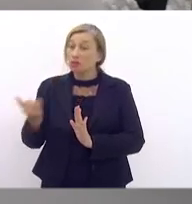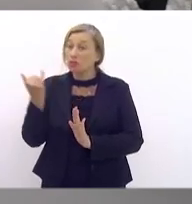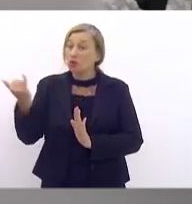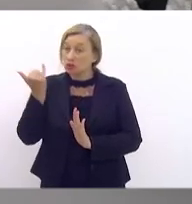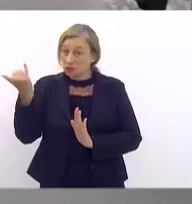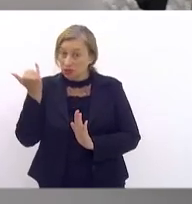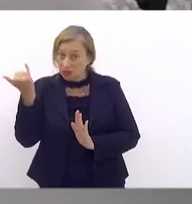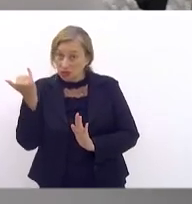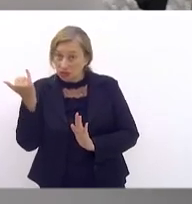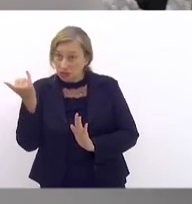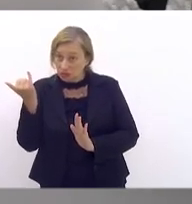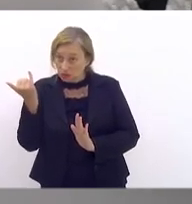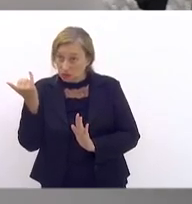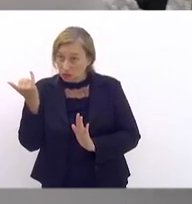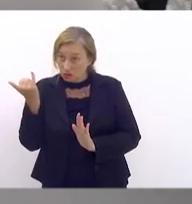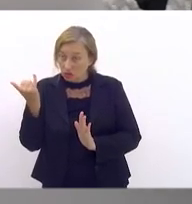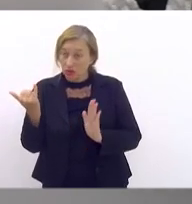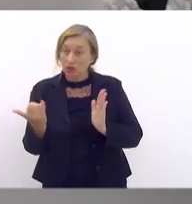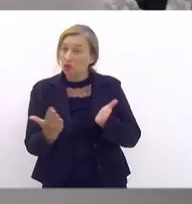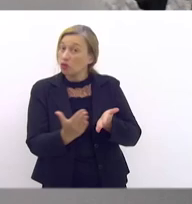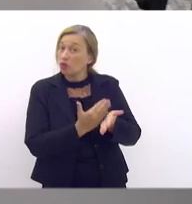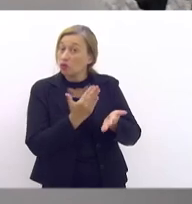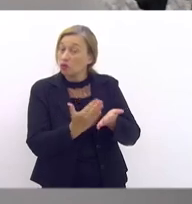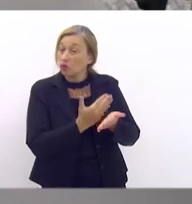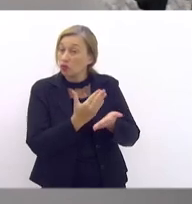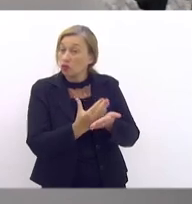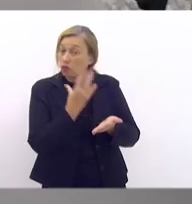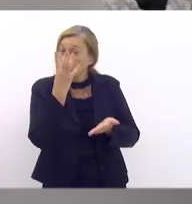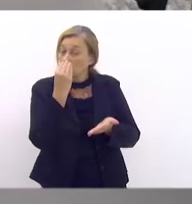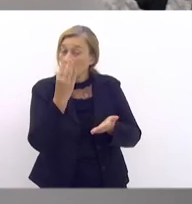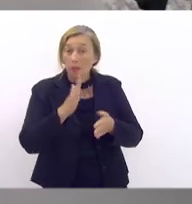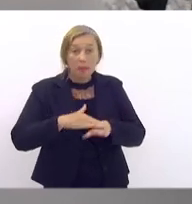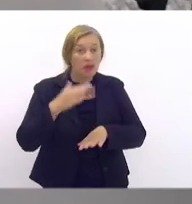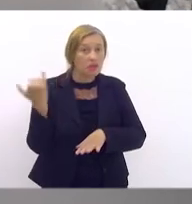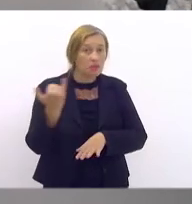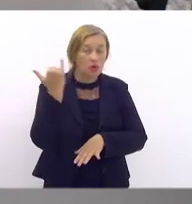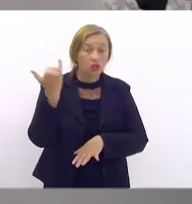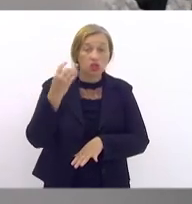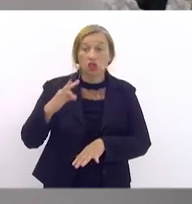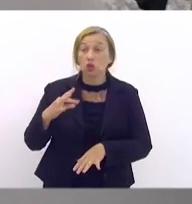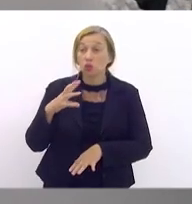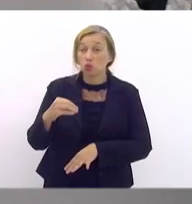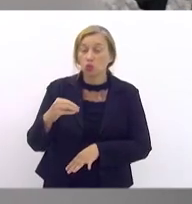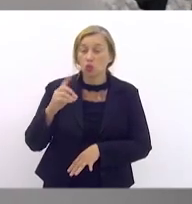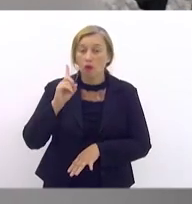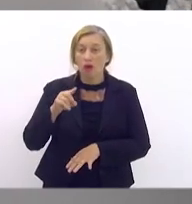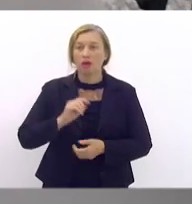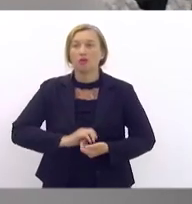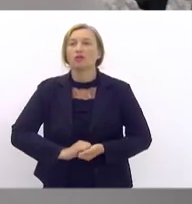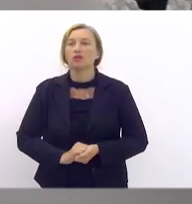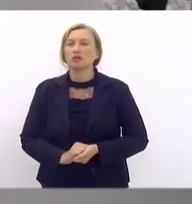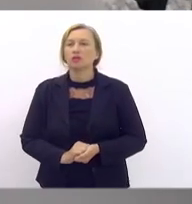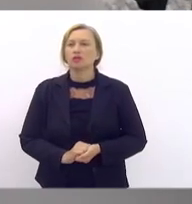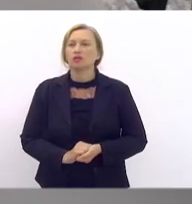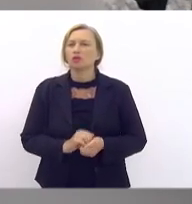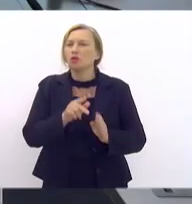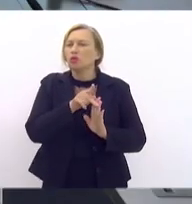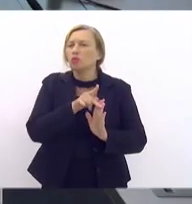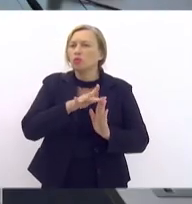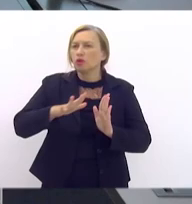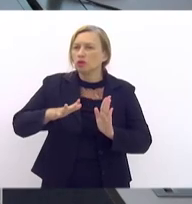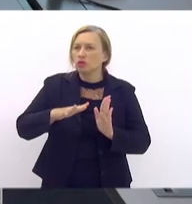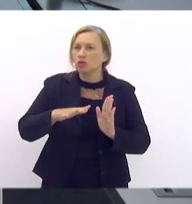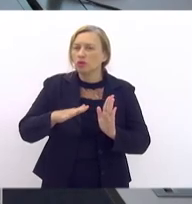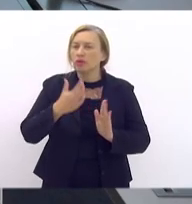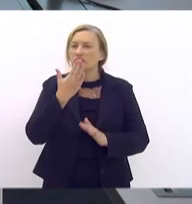ele seja feito a partir de um mosaico mas mais importante que isso é que o protocolo para